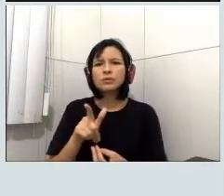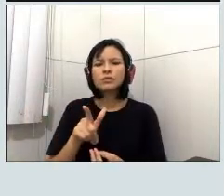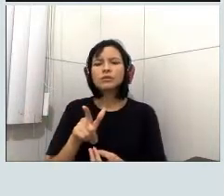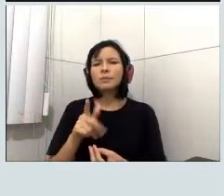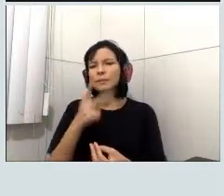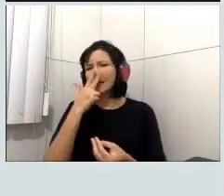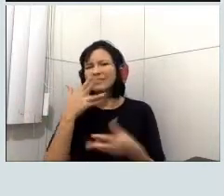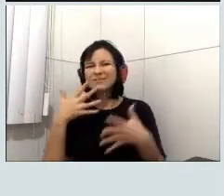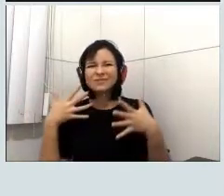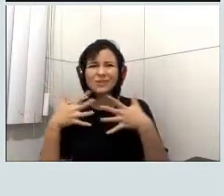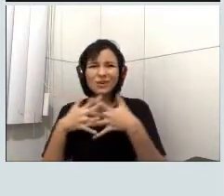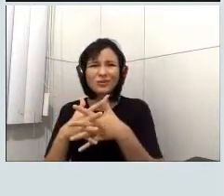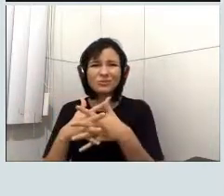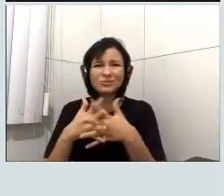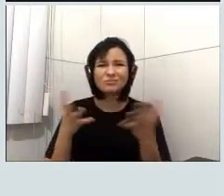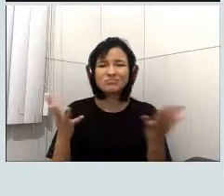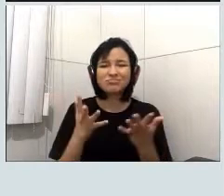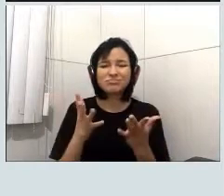confuso.